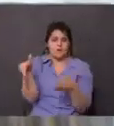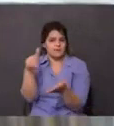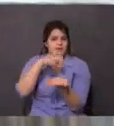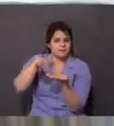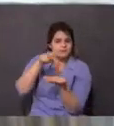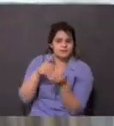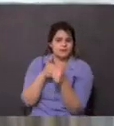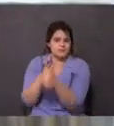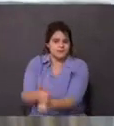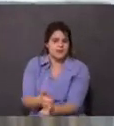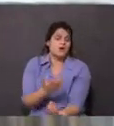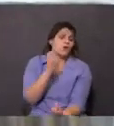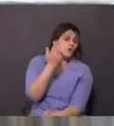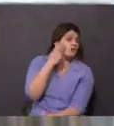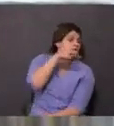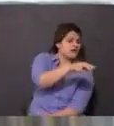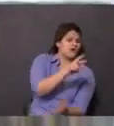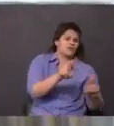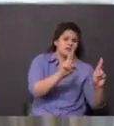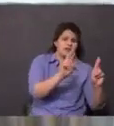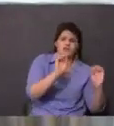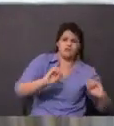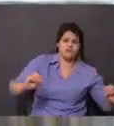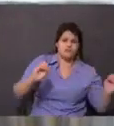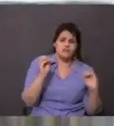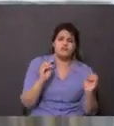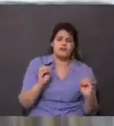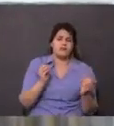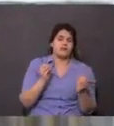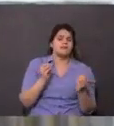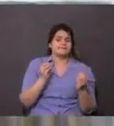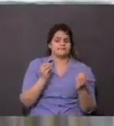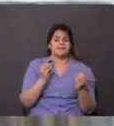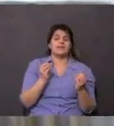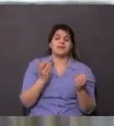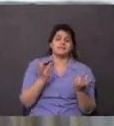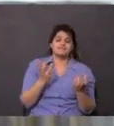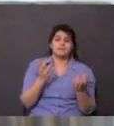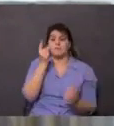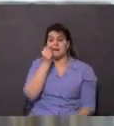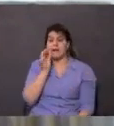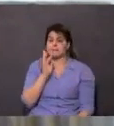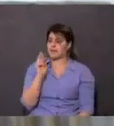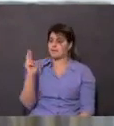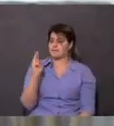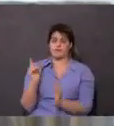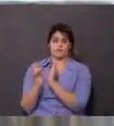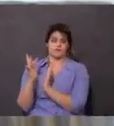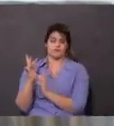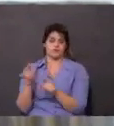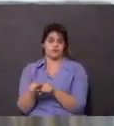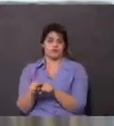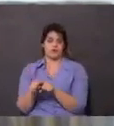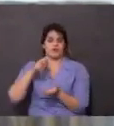sem esperança. A imagem sugestiva dos pais de Jesus que avançam